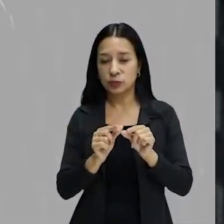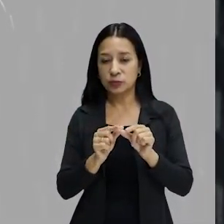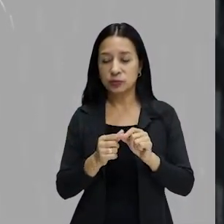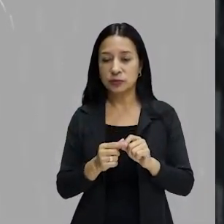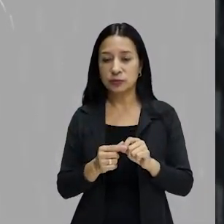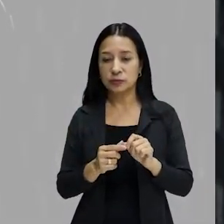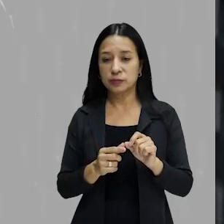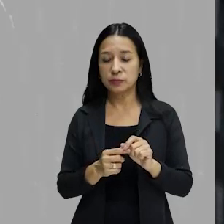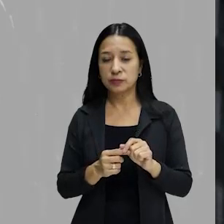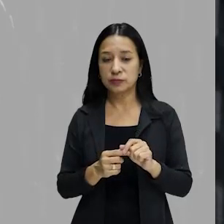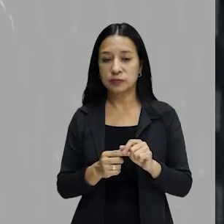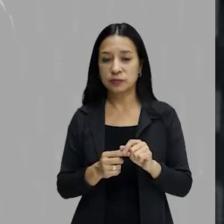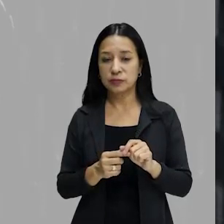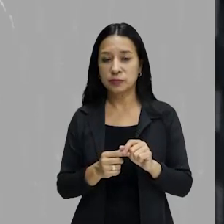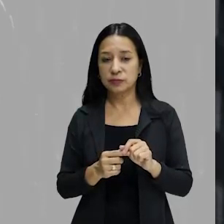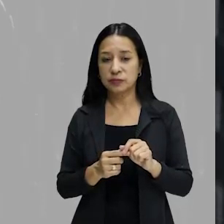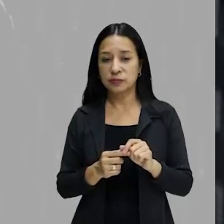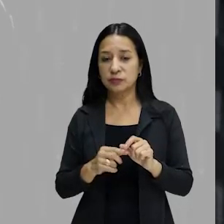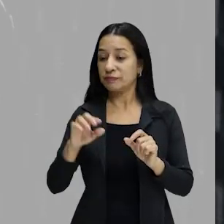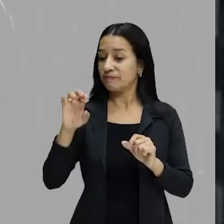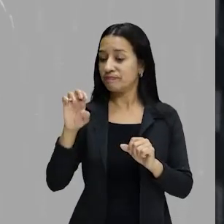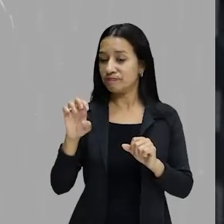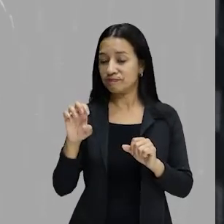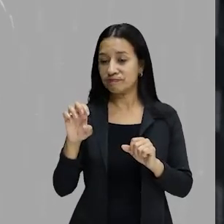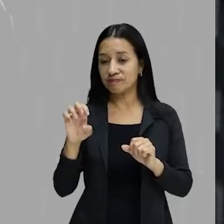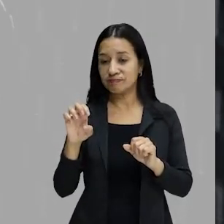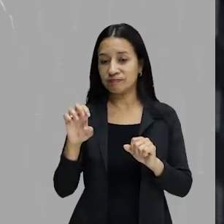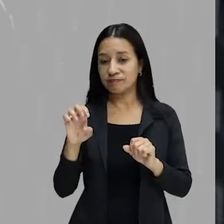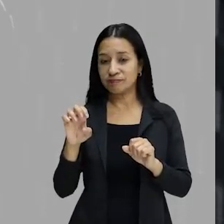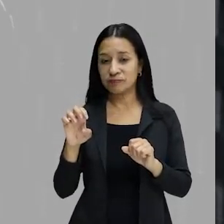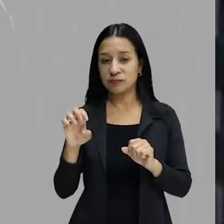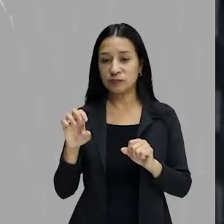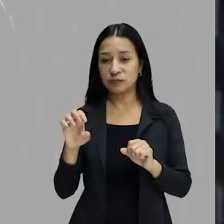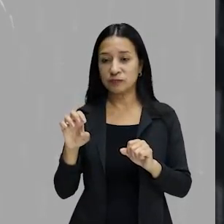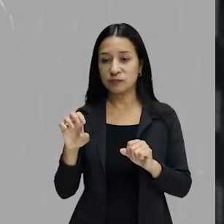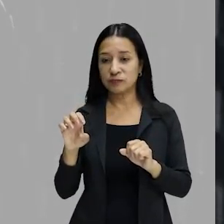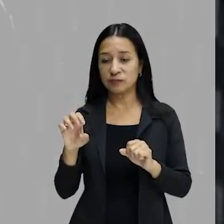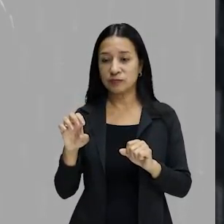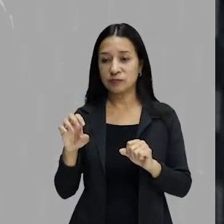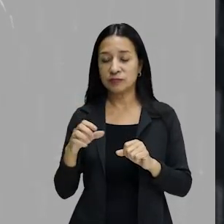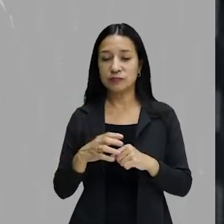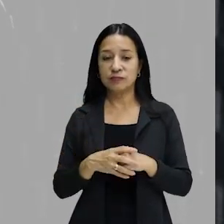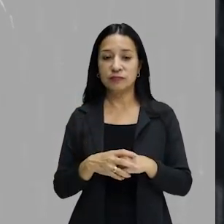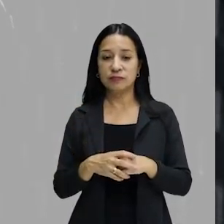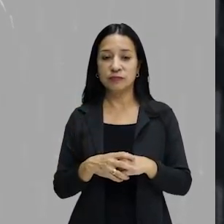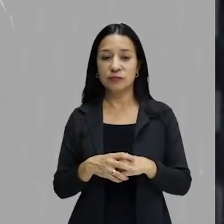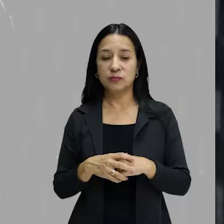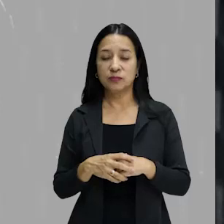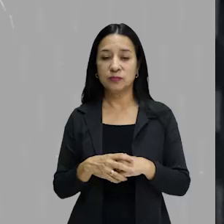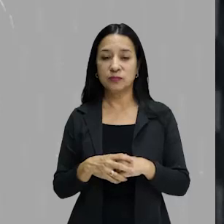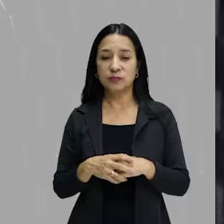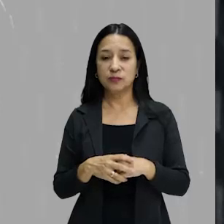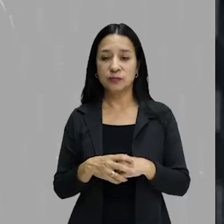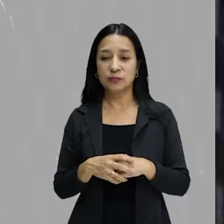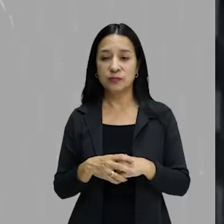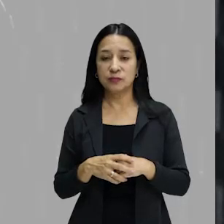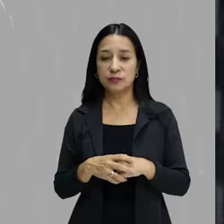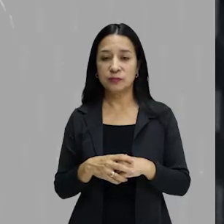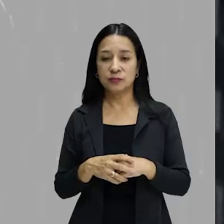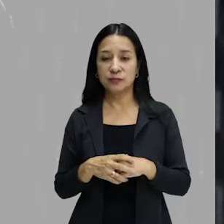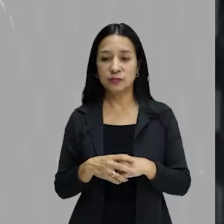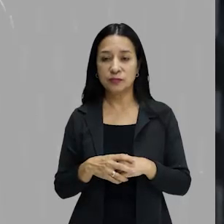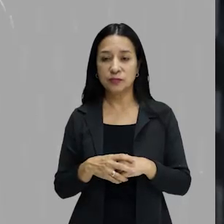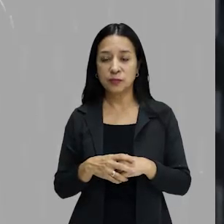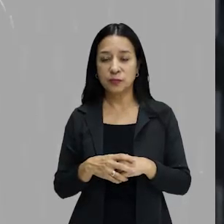Tá certo ou tá errado? Tá errado. Tá certo. Pegadinha da Cacau. Gente, para ser